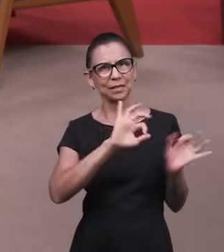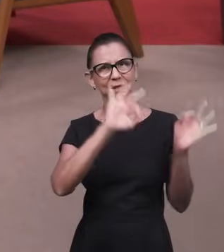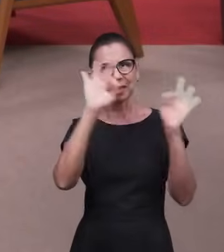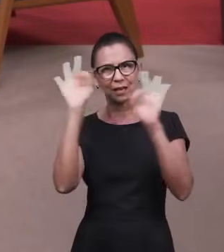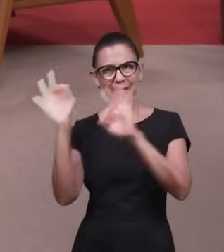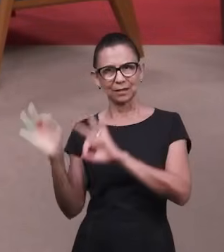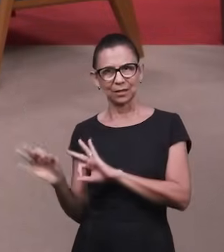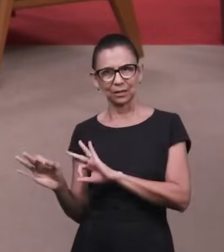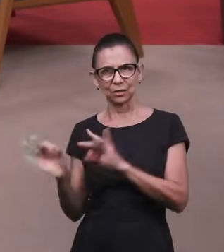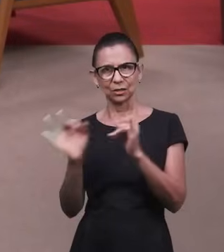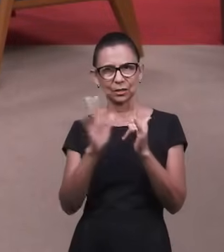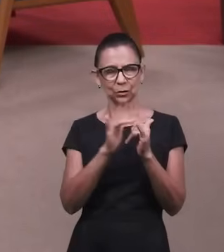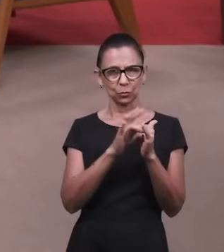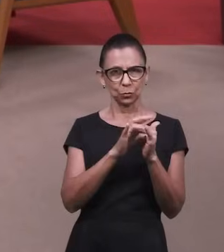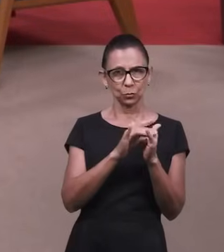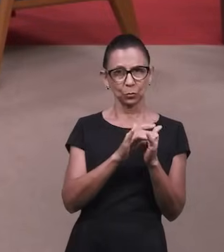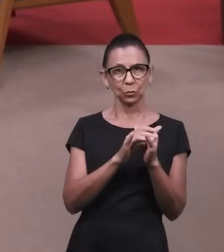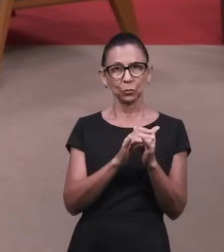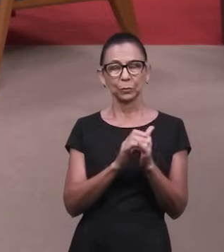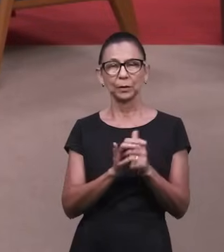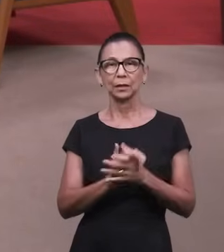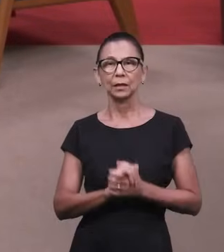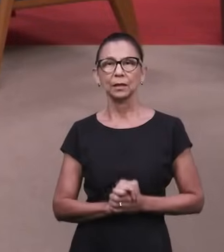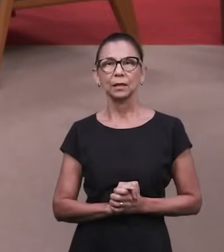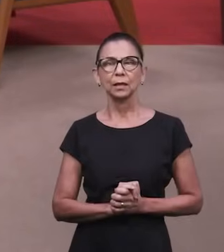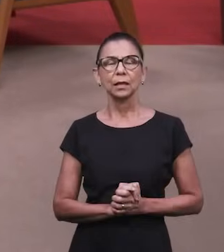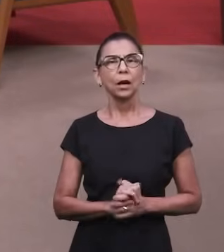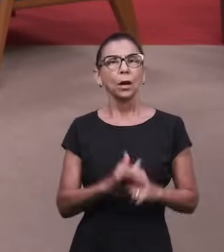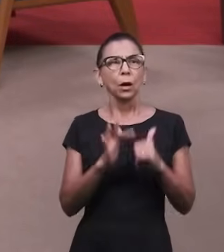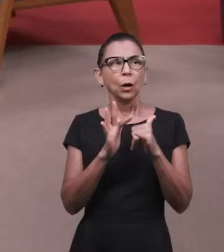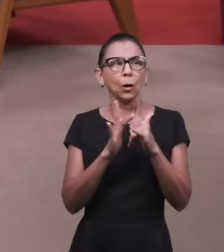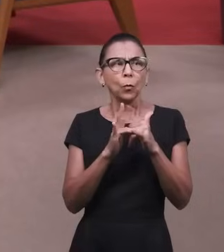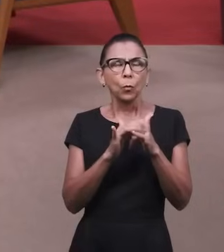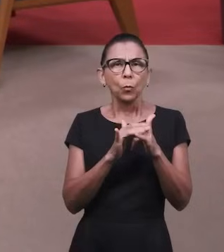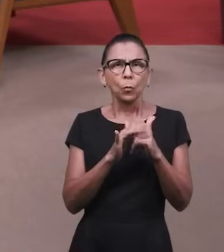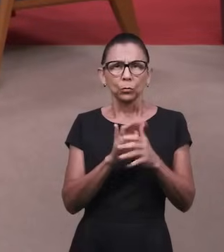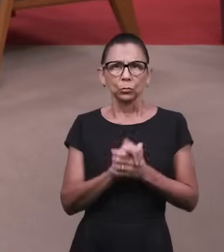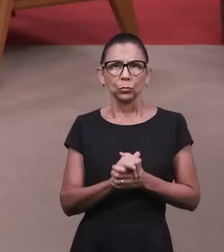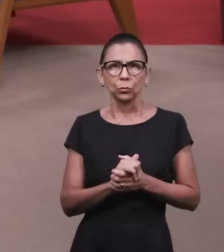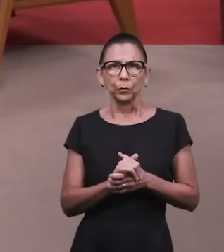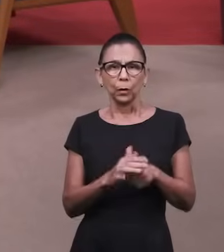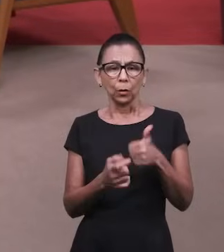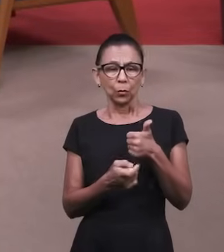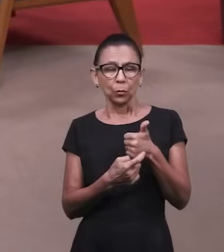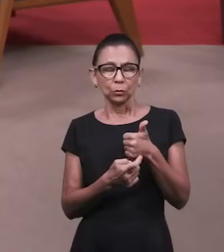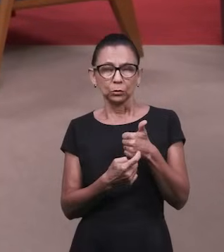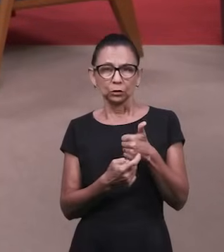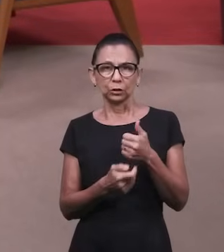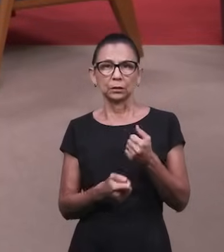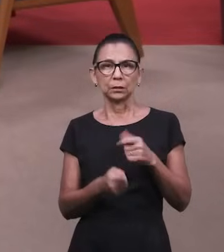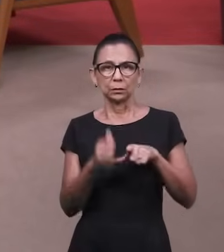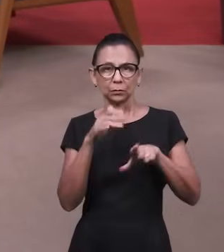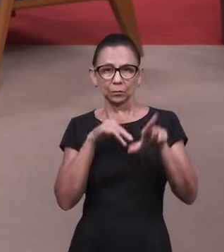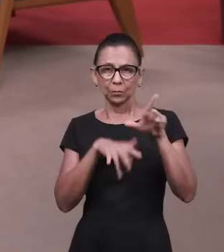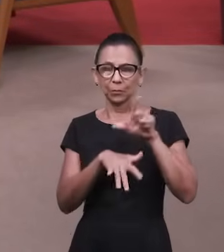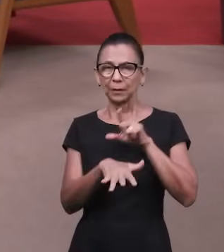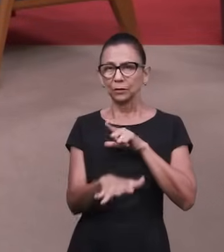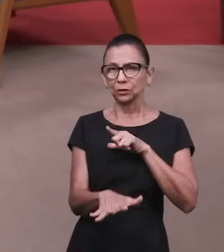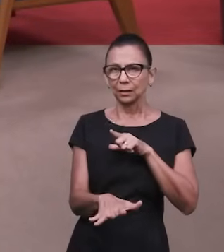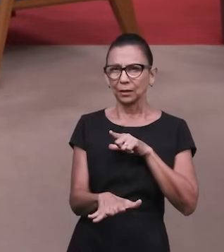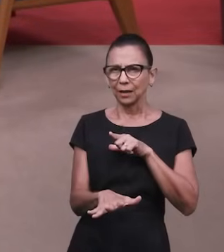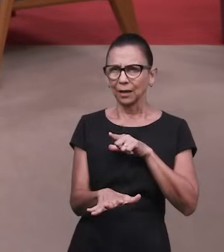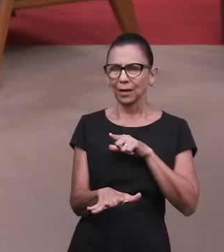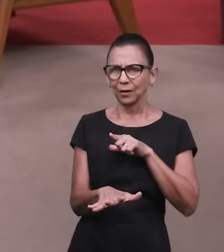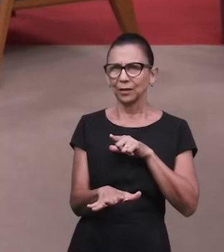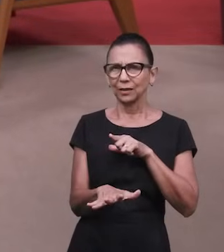de curtir, compartilhar, não deixe de entrar aqui nos comentários, colocar o seu comentário. Isso é